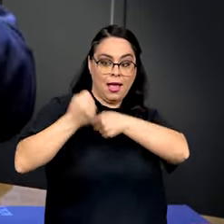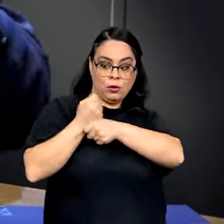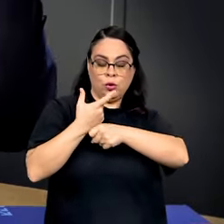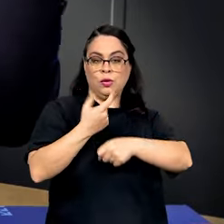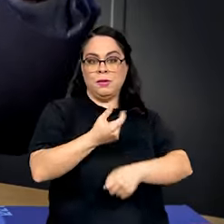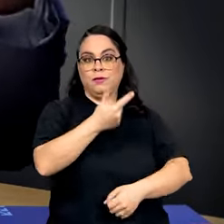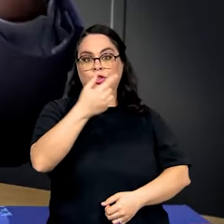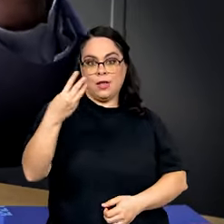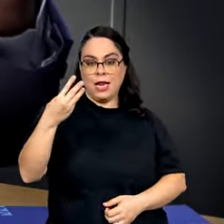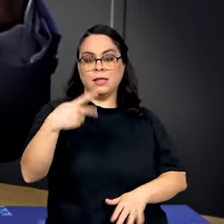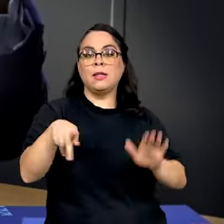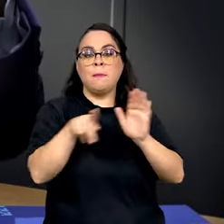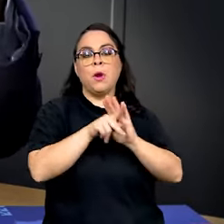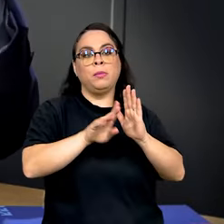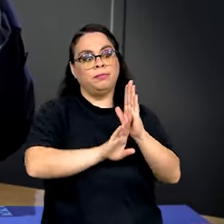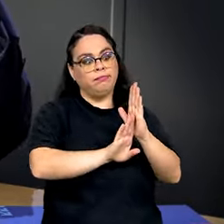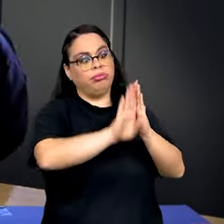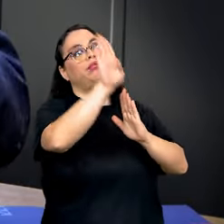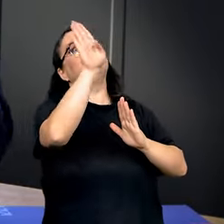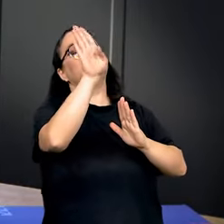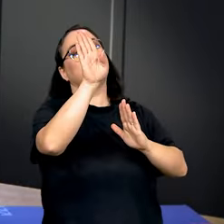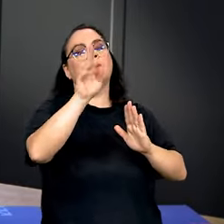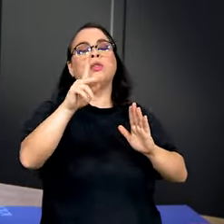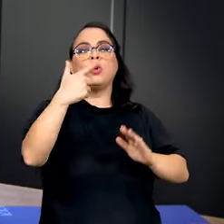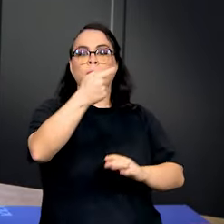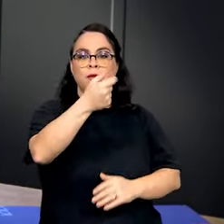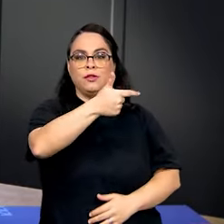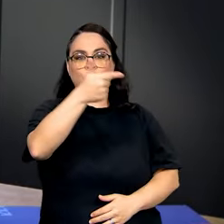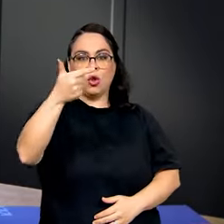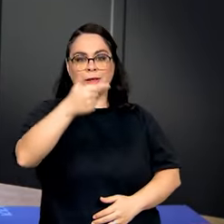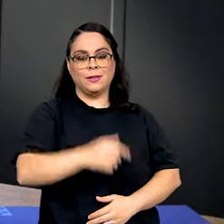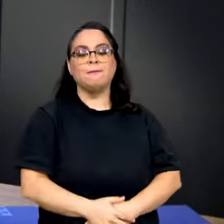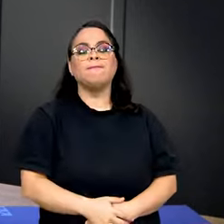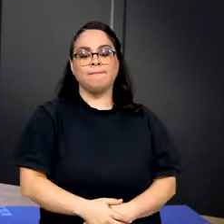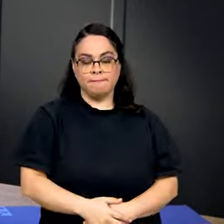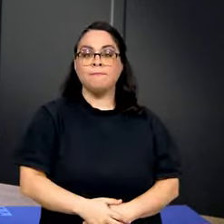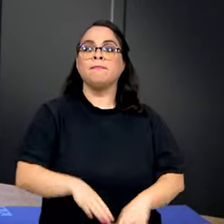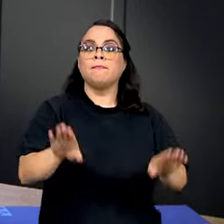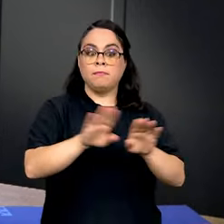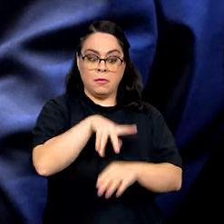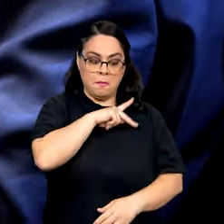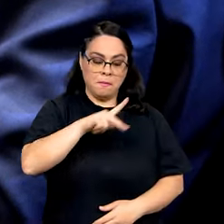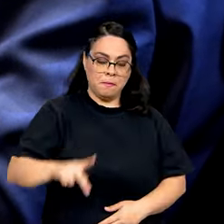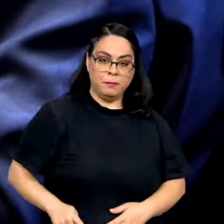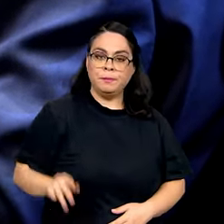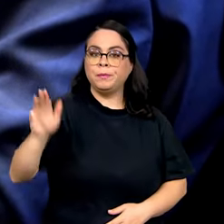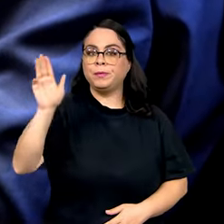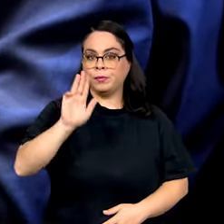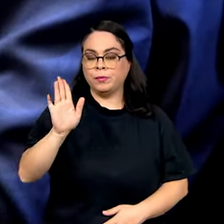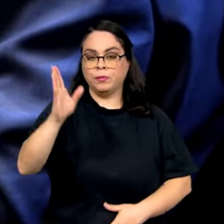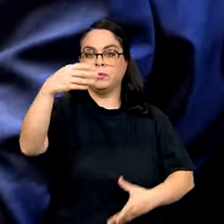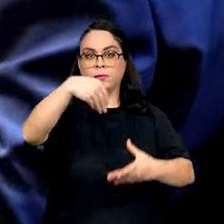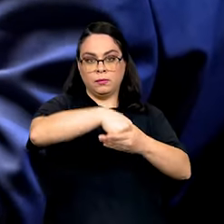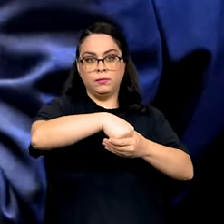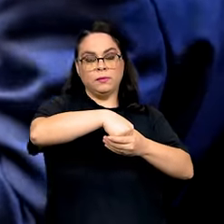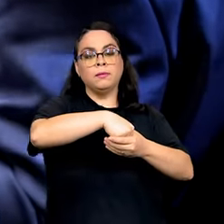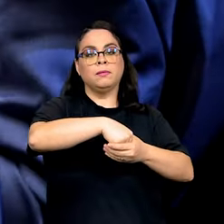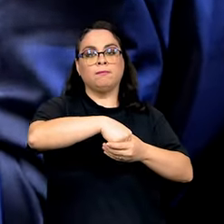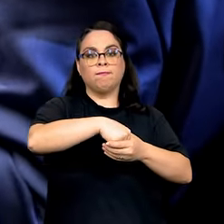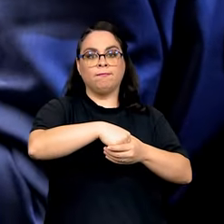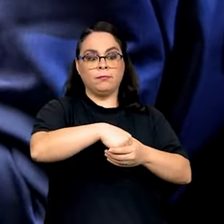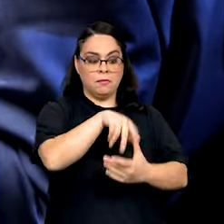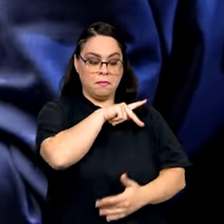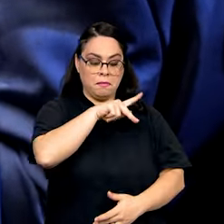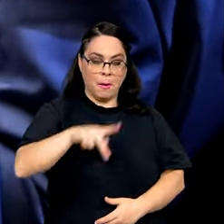2023 em relação ao pico em 2022 e o presidente Lula Ali